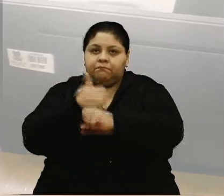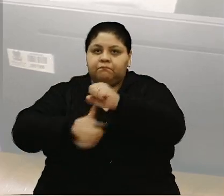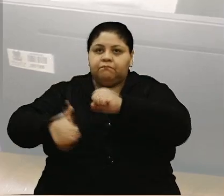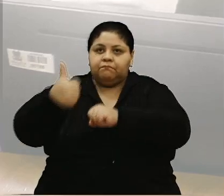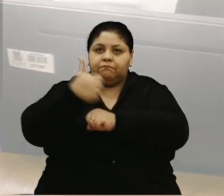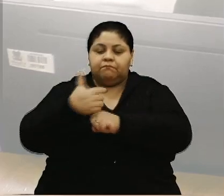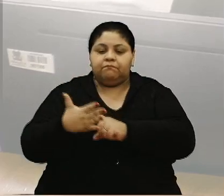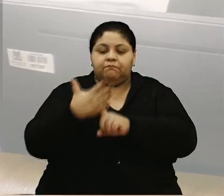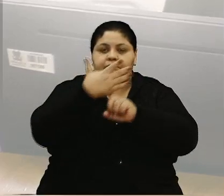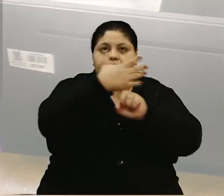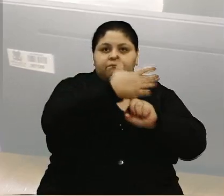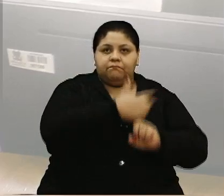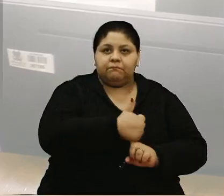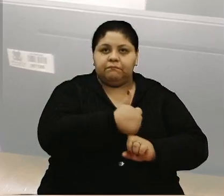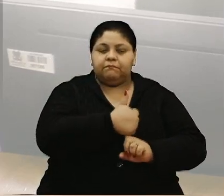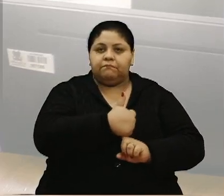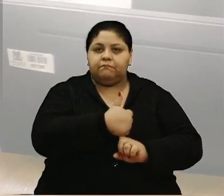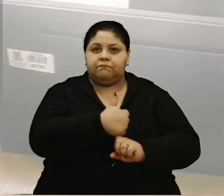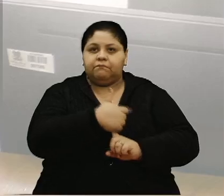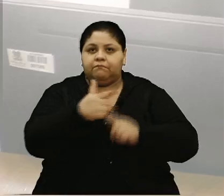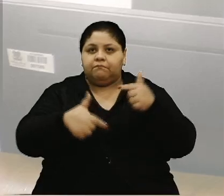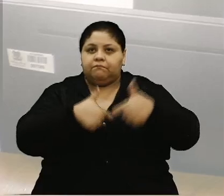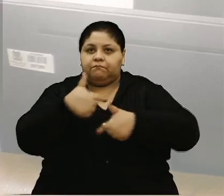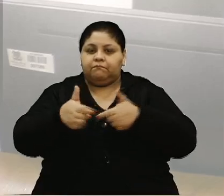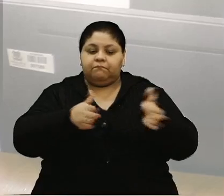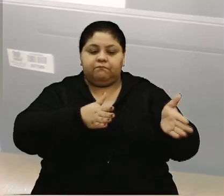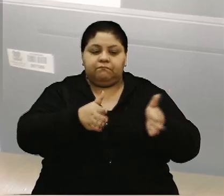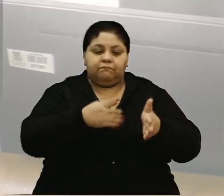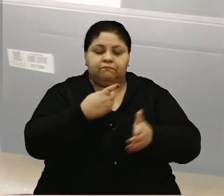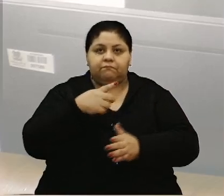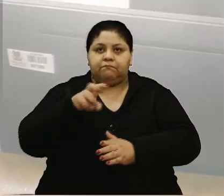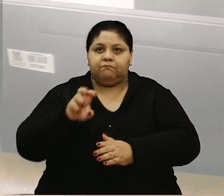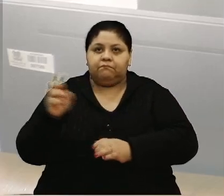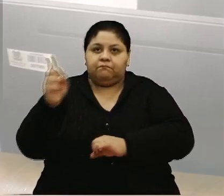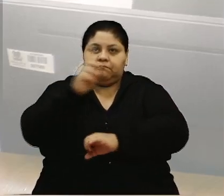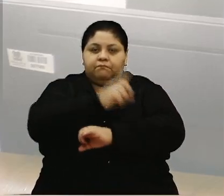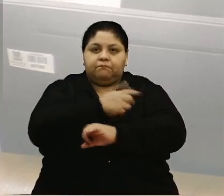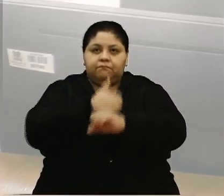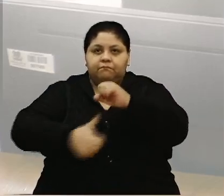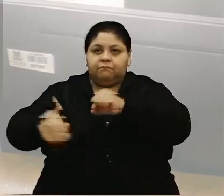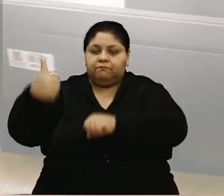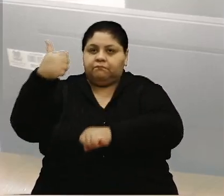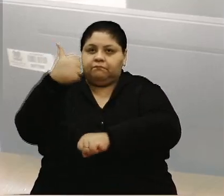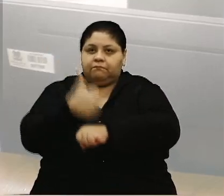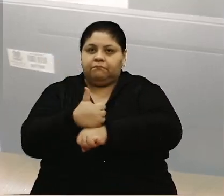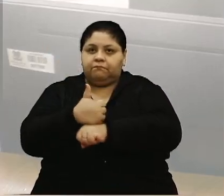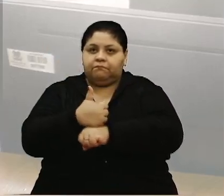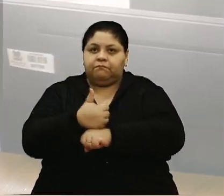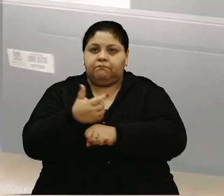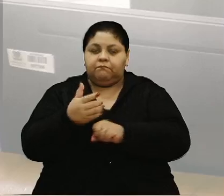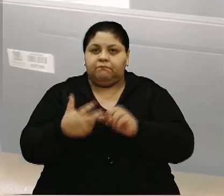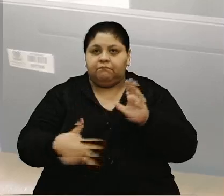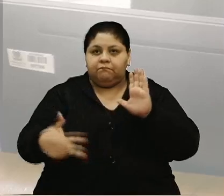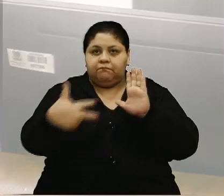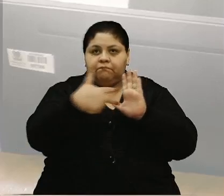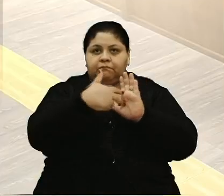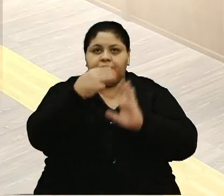Partido Republicanos a tomar posse no prazo de 15 dias no lugar do aludido titular. Atenciosamente, Marisol